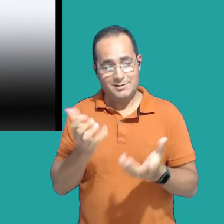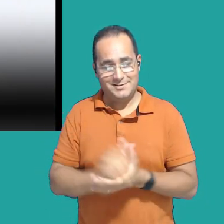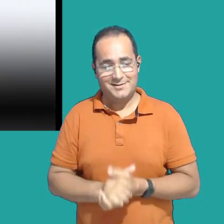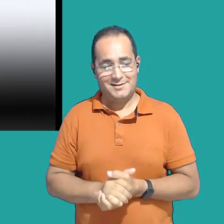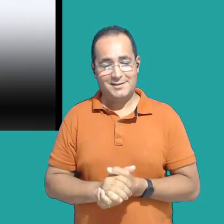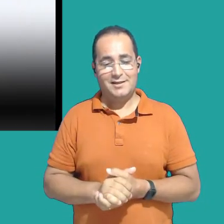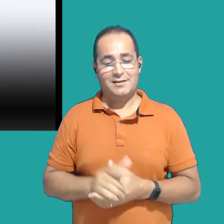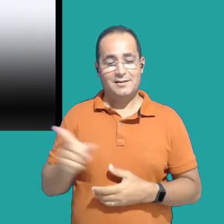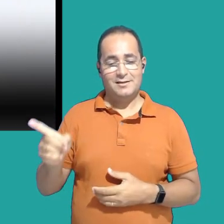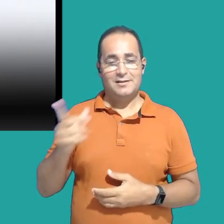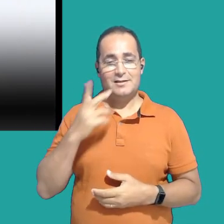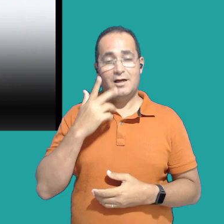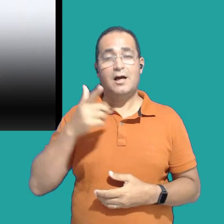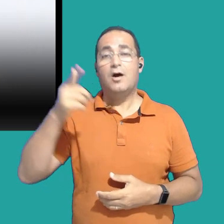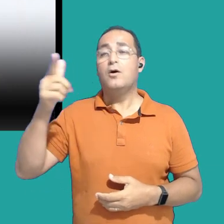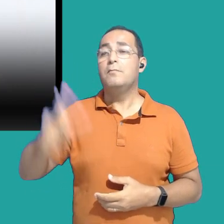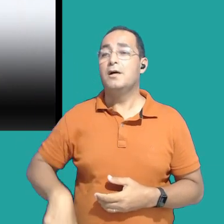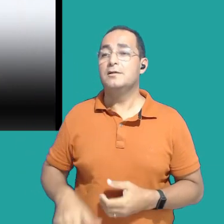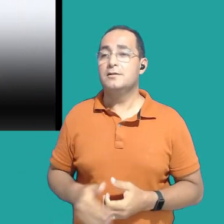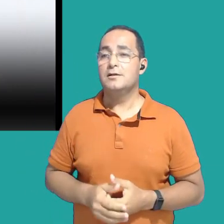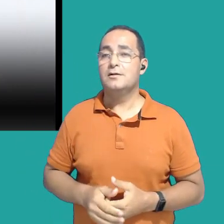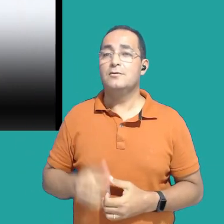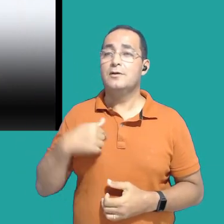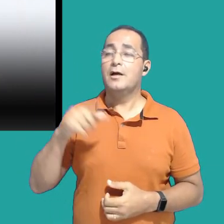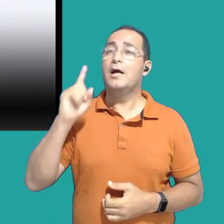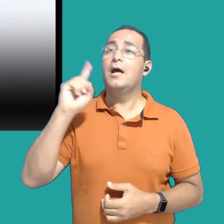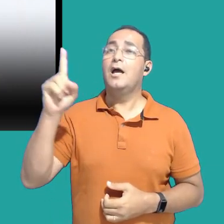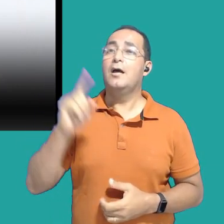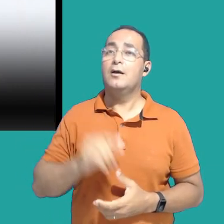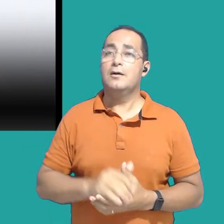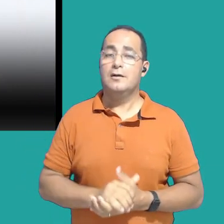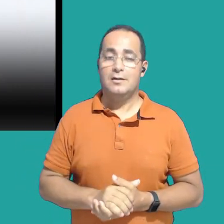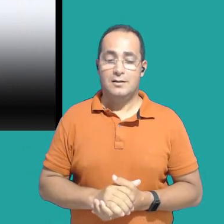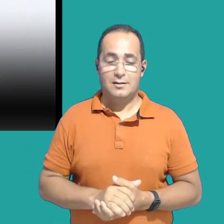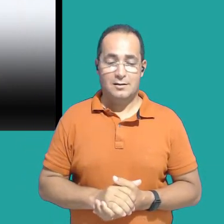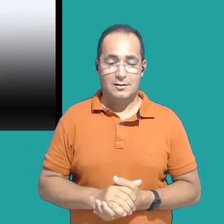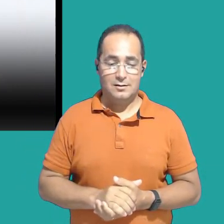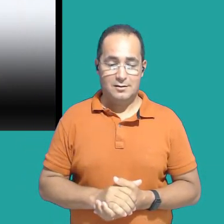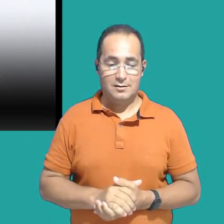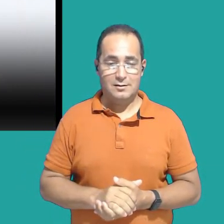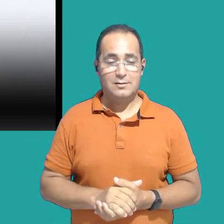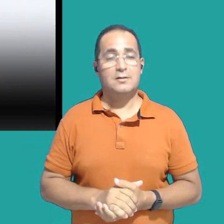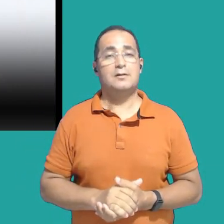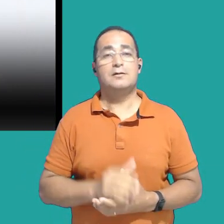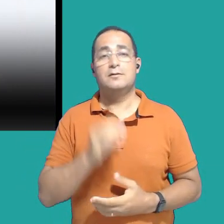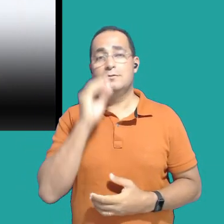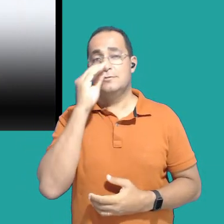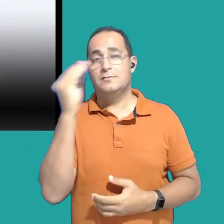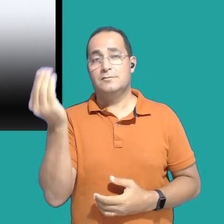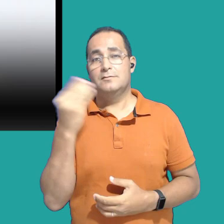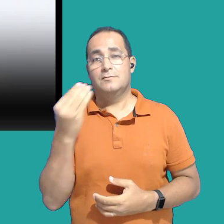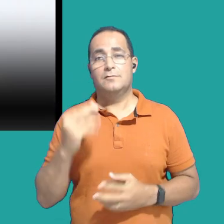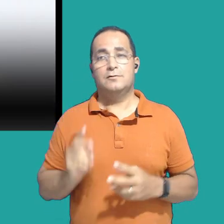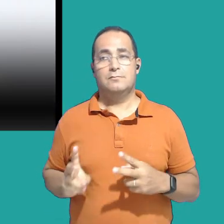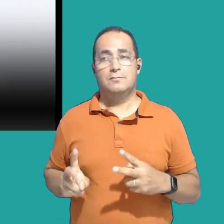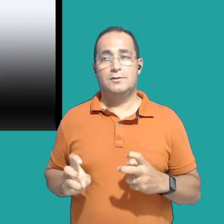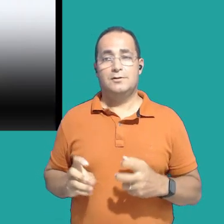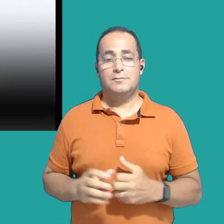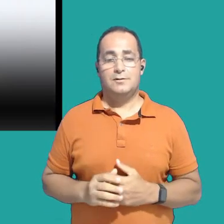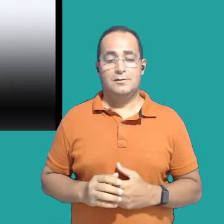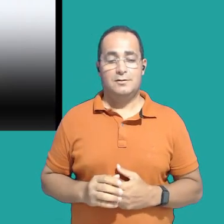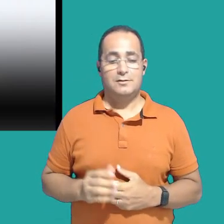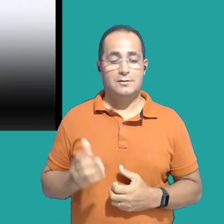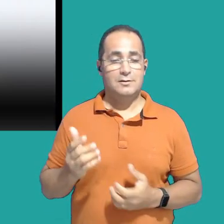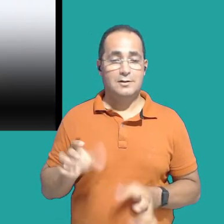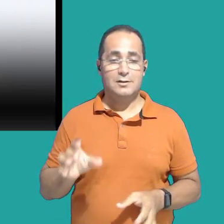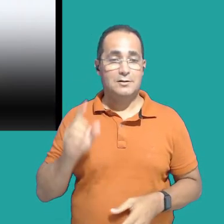É. Aí Justo. ele, alguém mais quer ir? Eu disse eu. E ele ignorou de novo. Aí foi quando eu percebi